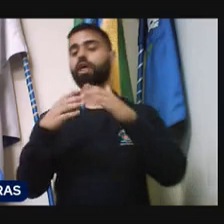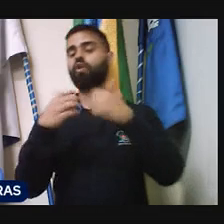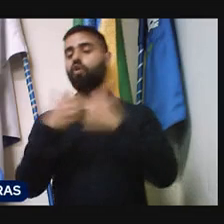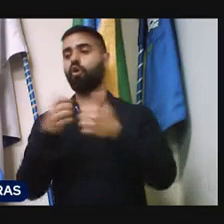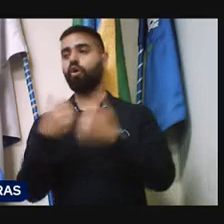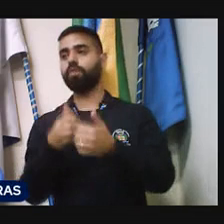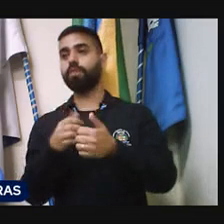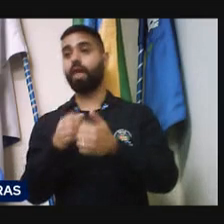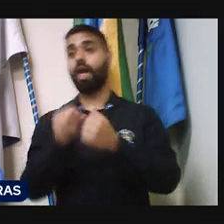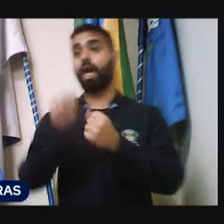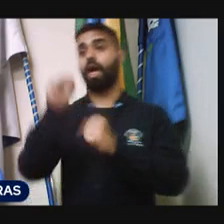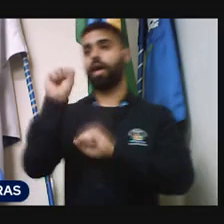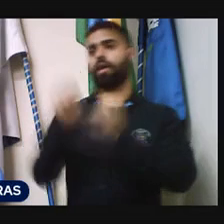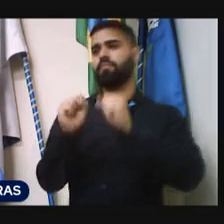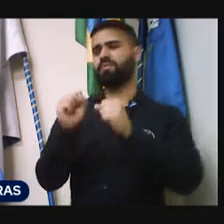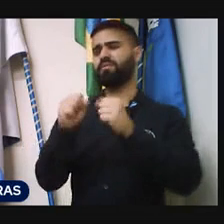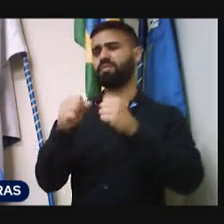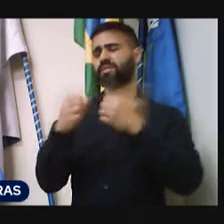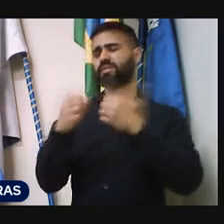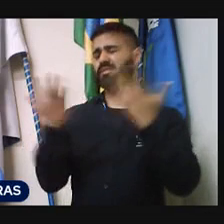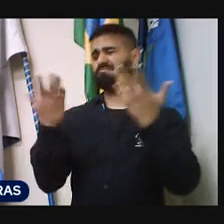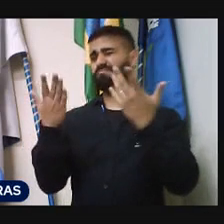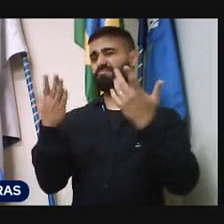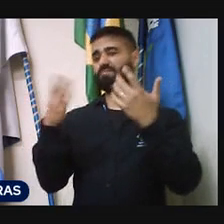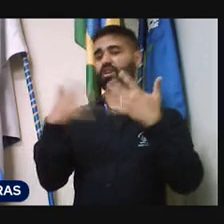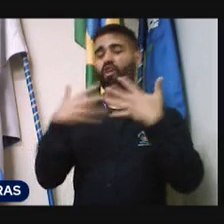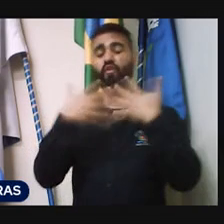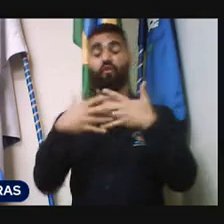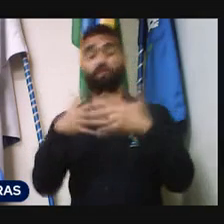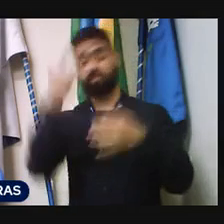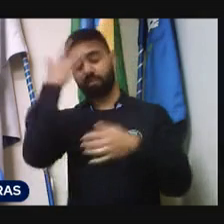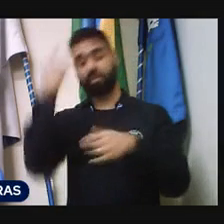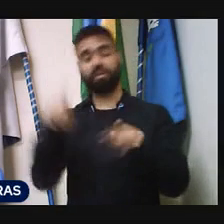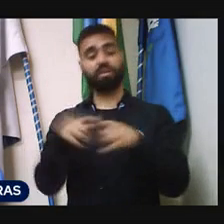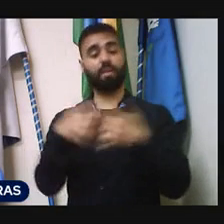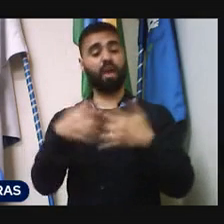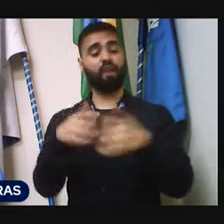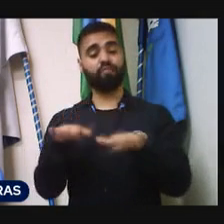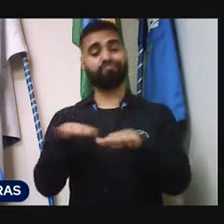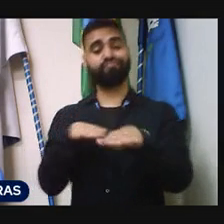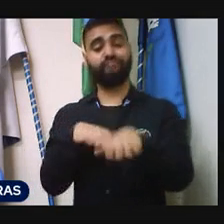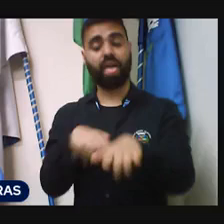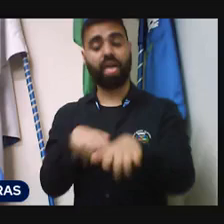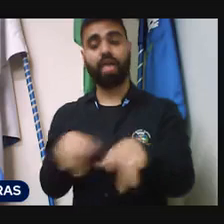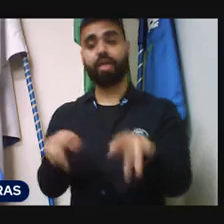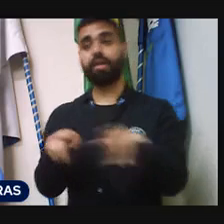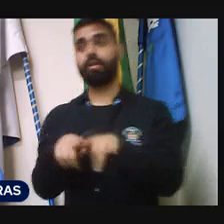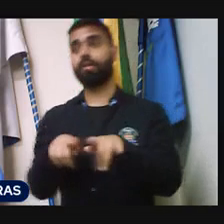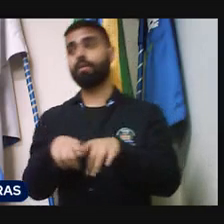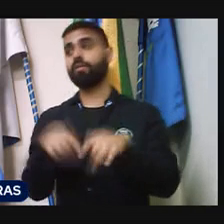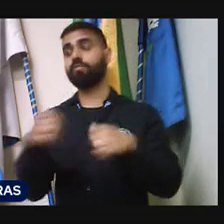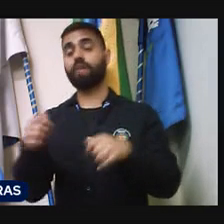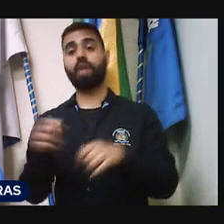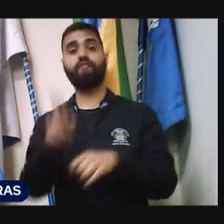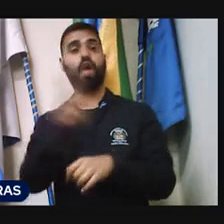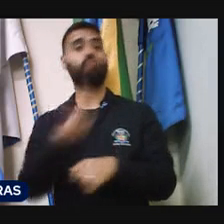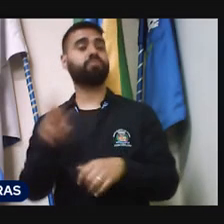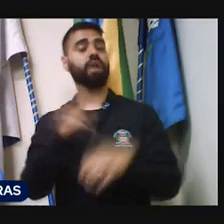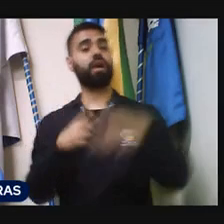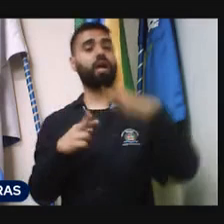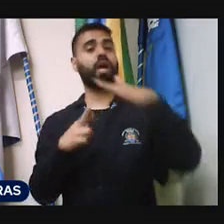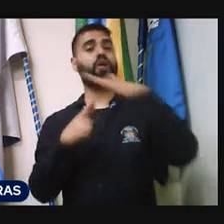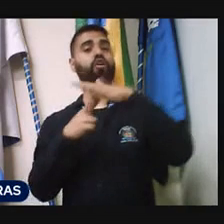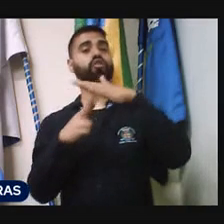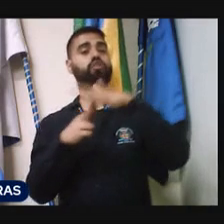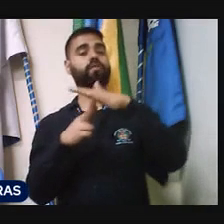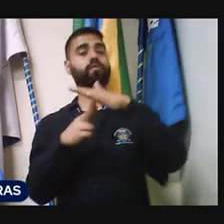essas empresas confunde os passageiros e causam tumulto no trânsito além de esquivar-se de utilizar uma benfeitoria pública